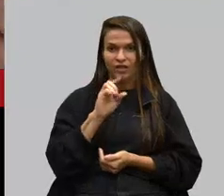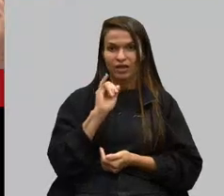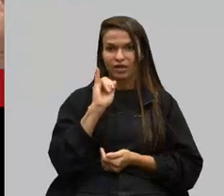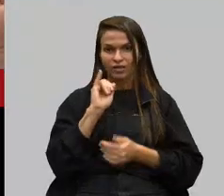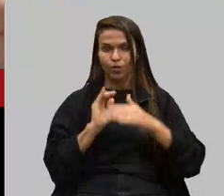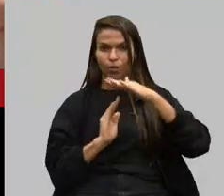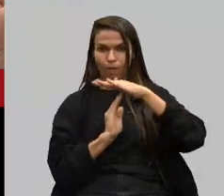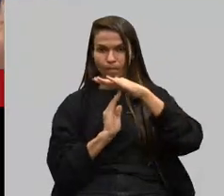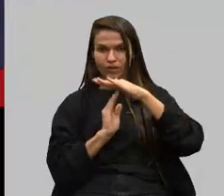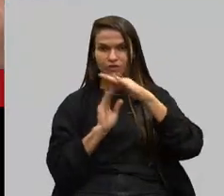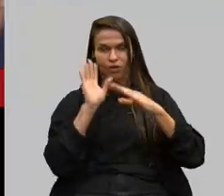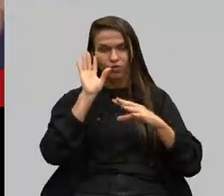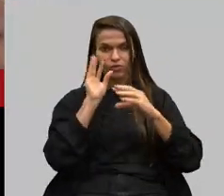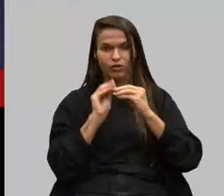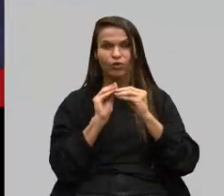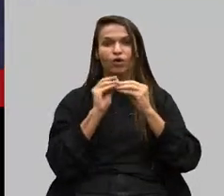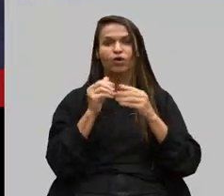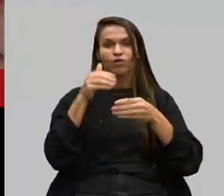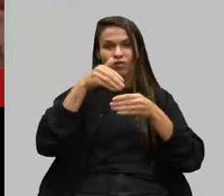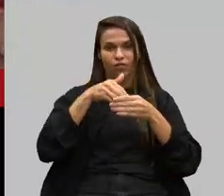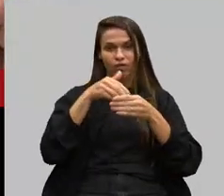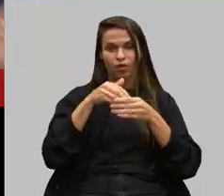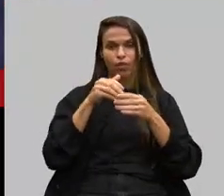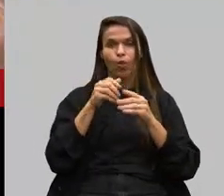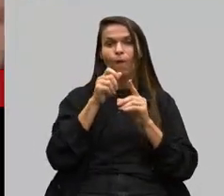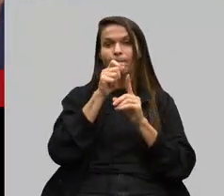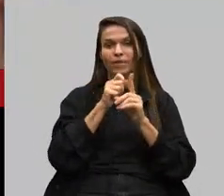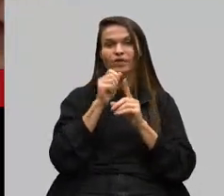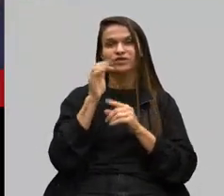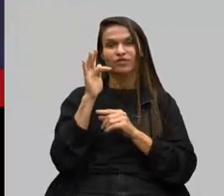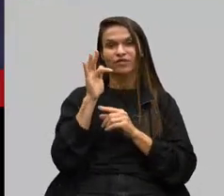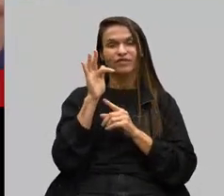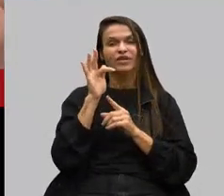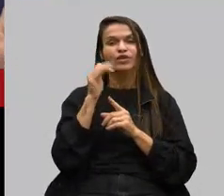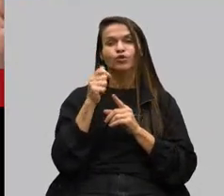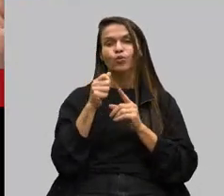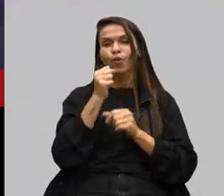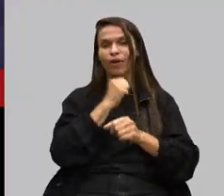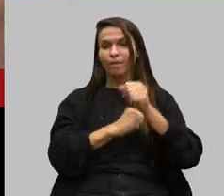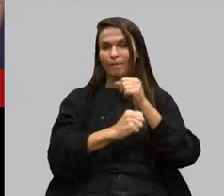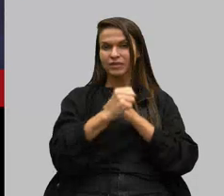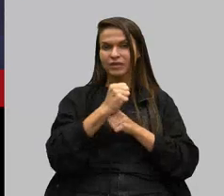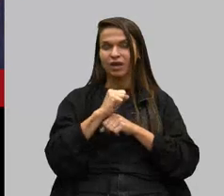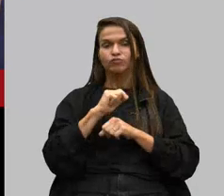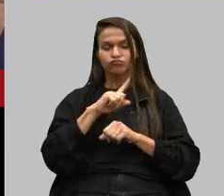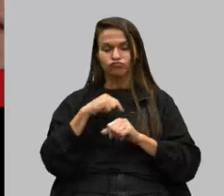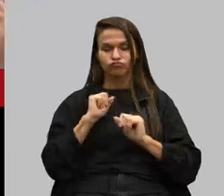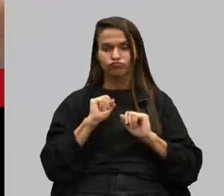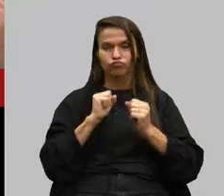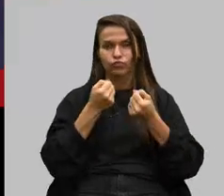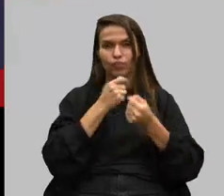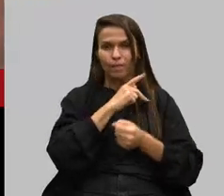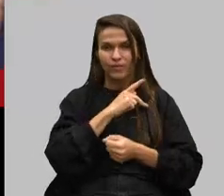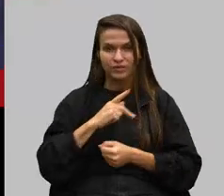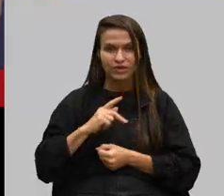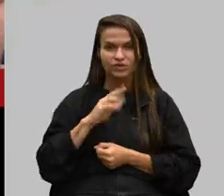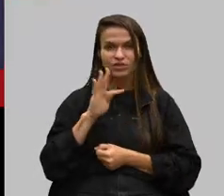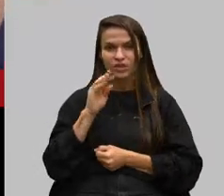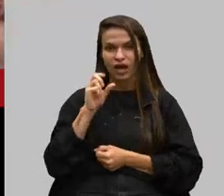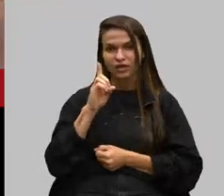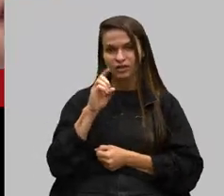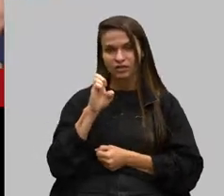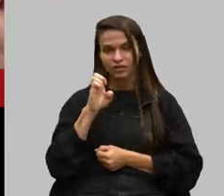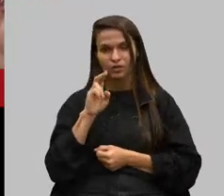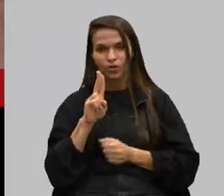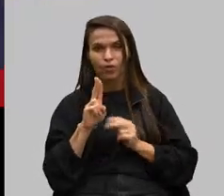sido concluída a votação em fevereiro do ano passado não fosse o nosso esforço o esforço do presidente Tadeu de dialogar